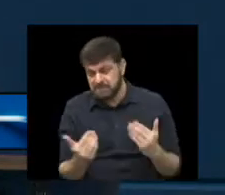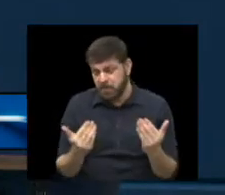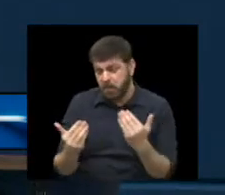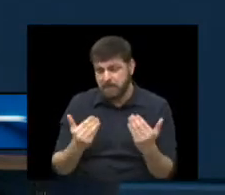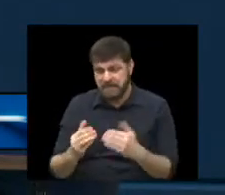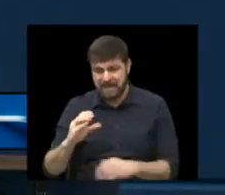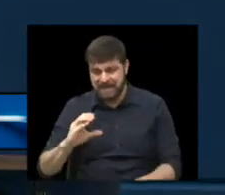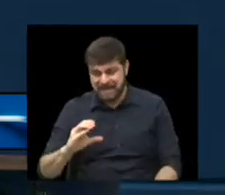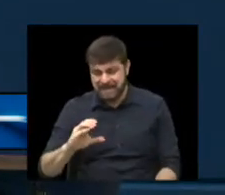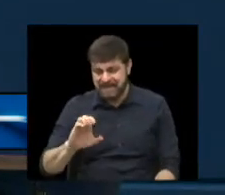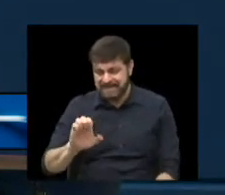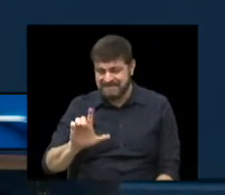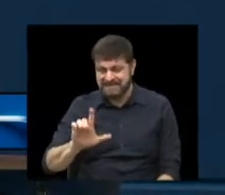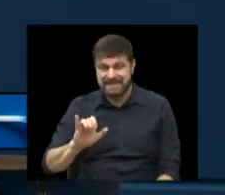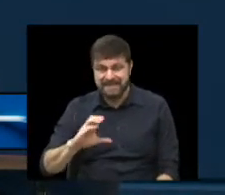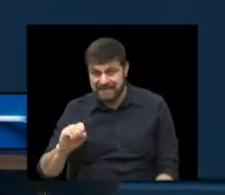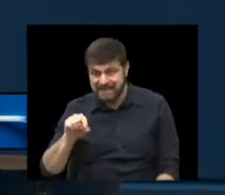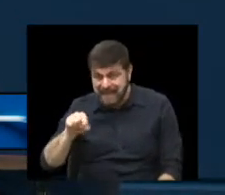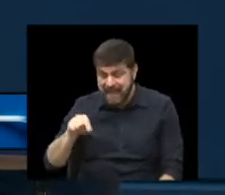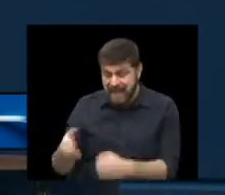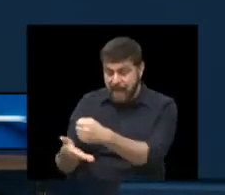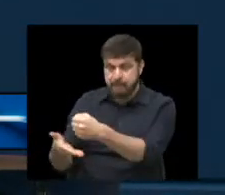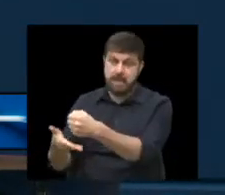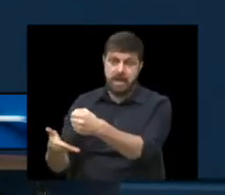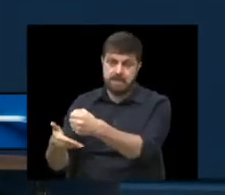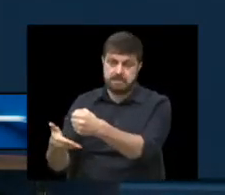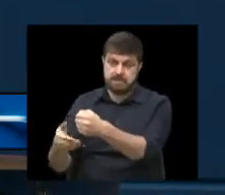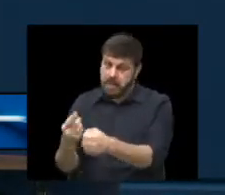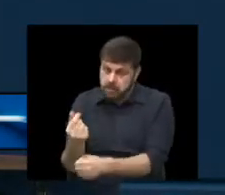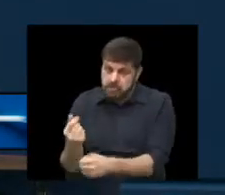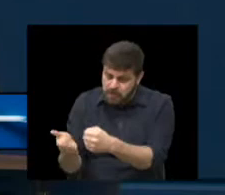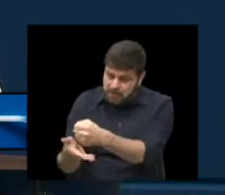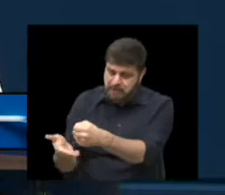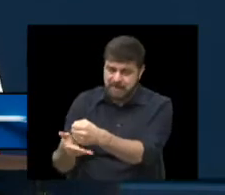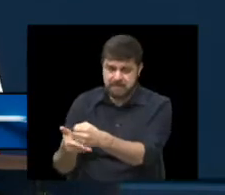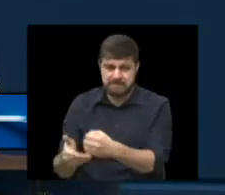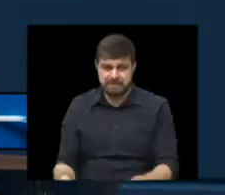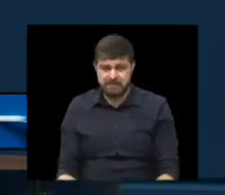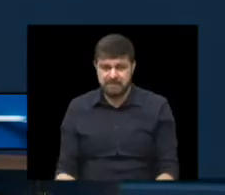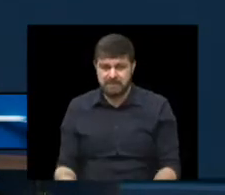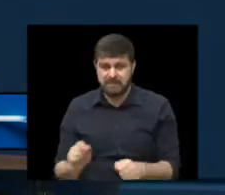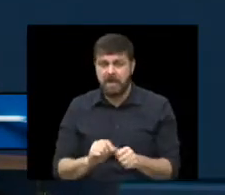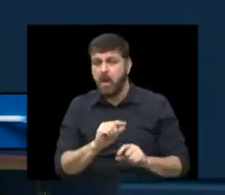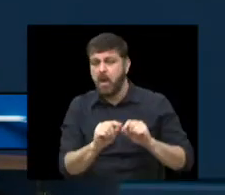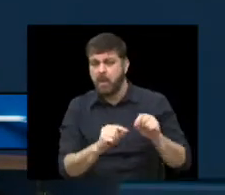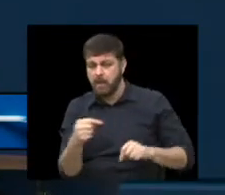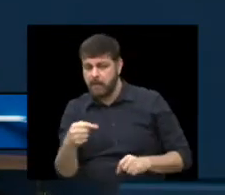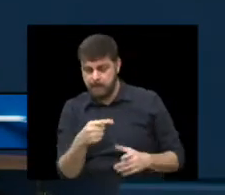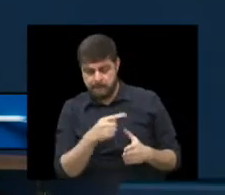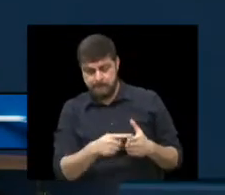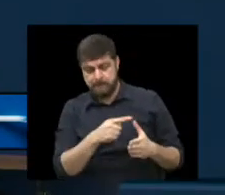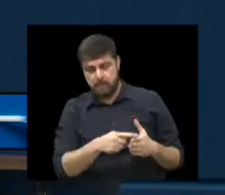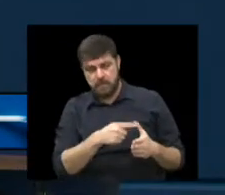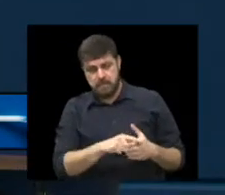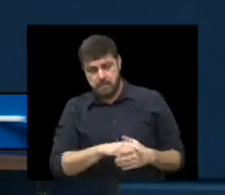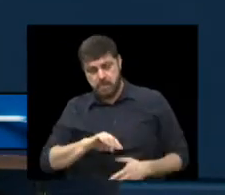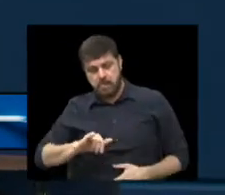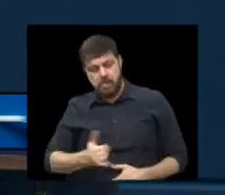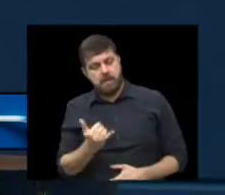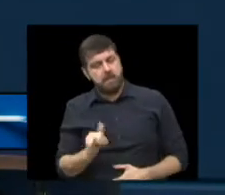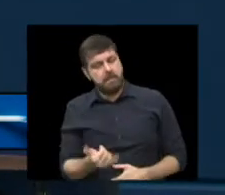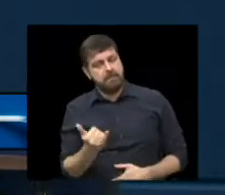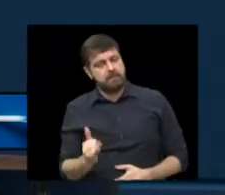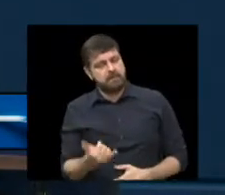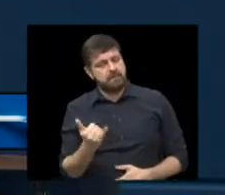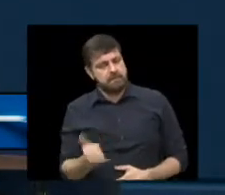taxa de referência. Isso cria um problema, que é a permissão de especular por meio